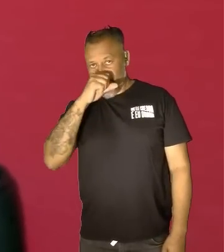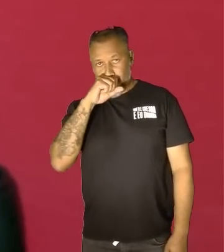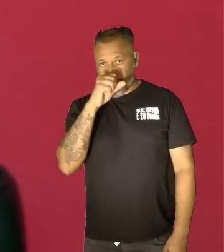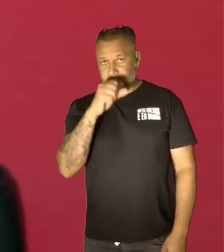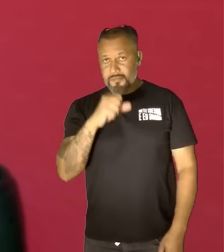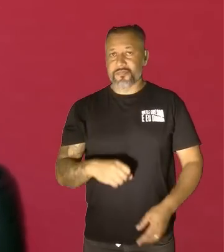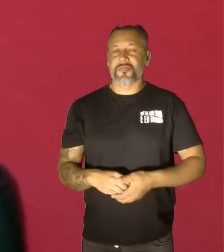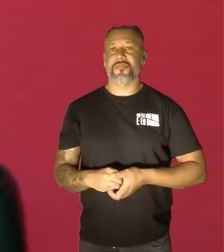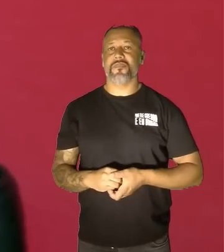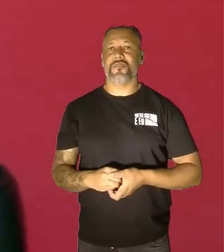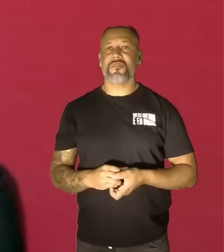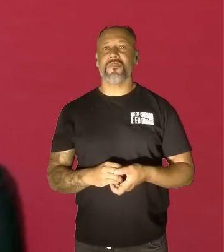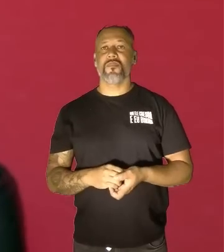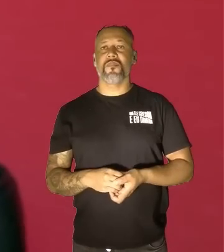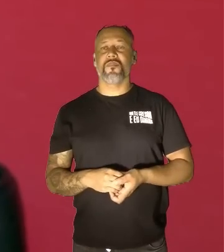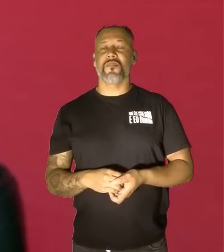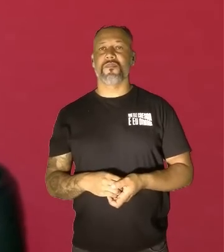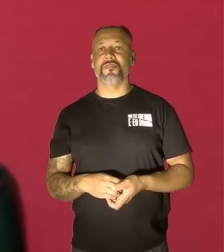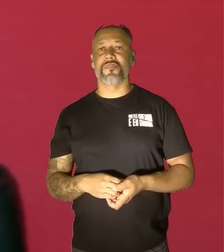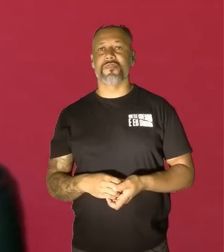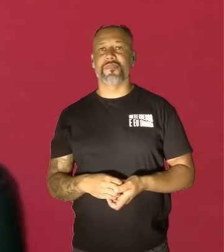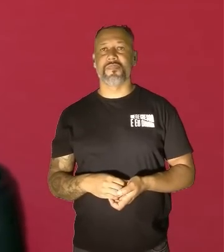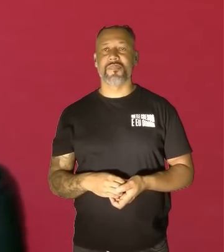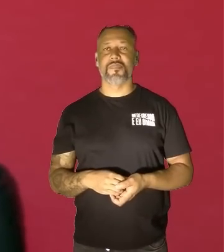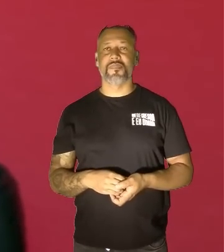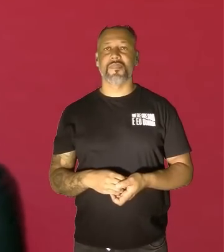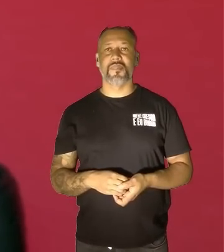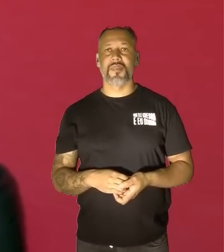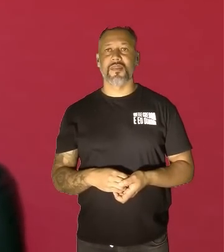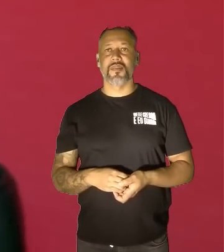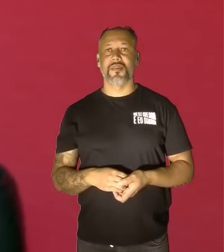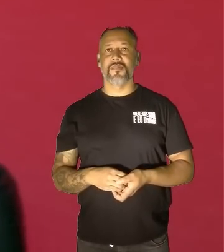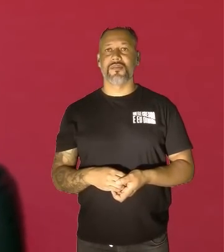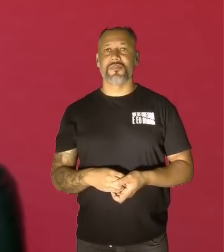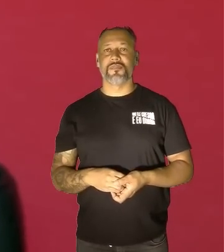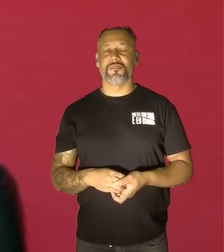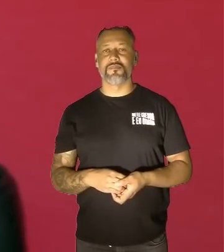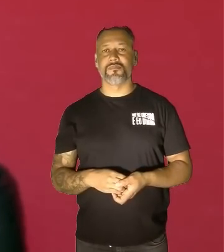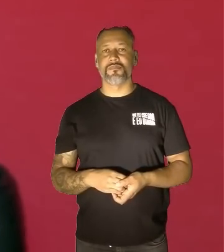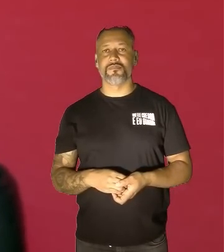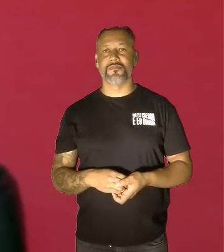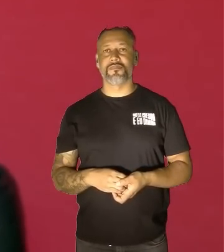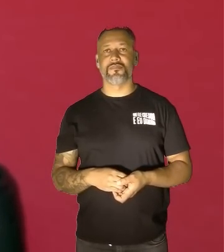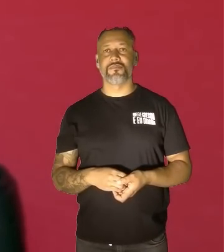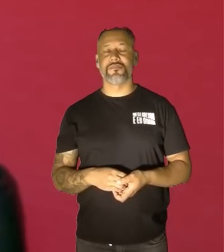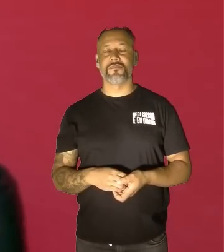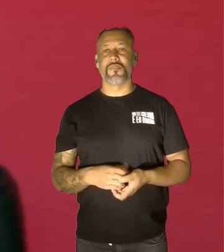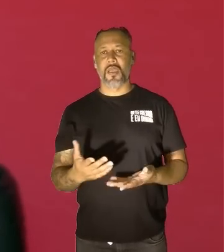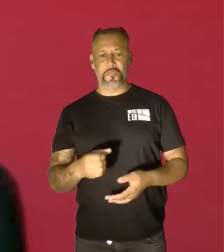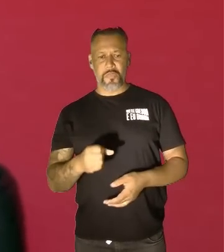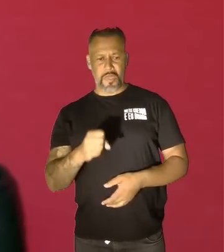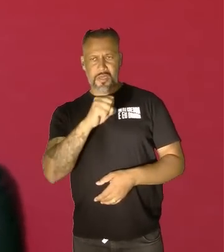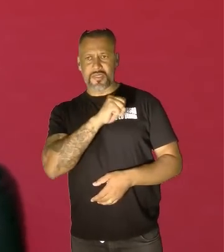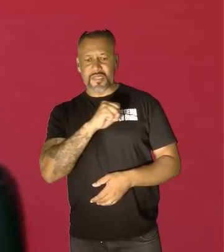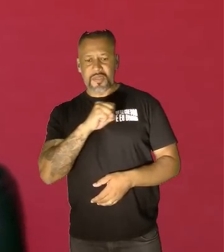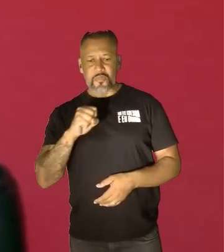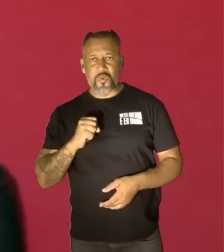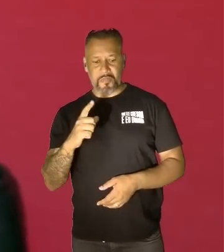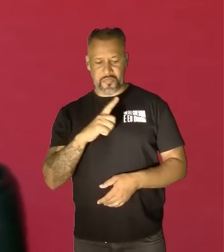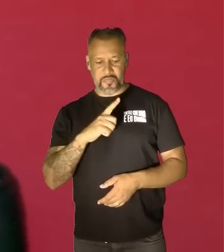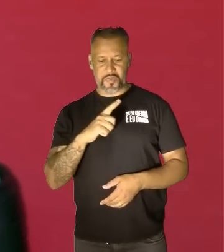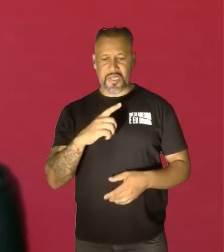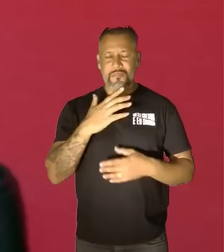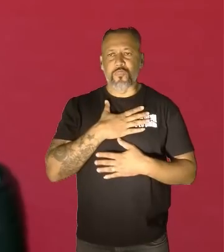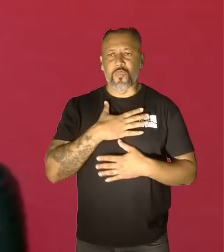nós não conhecemos a Deus. A verdade é que Samuel tinha acessório, mas Samuel não